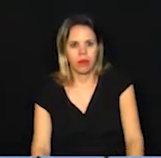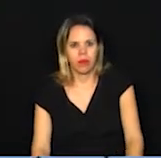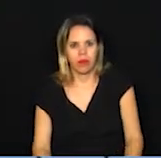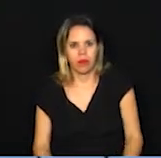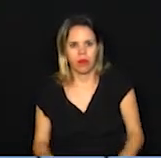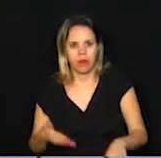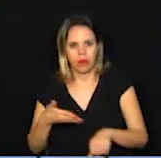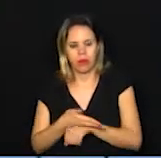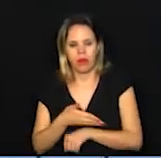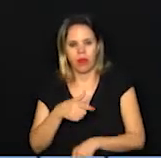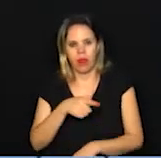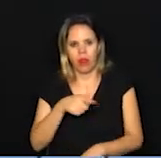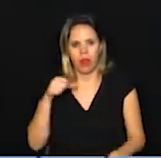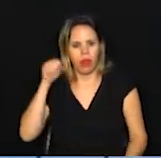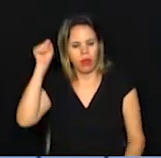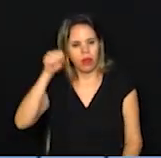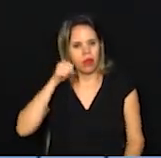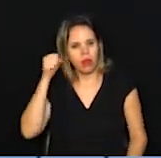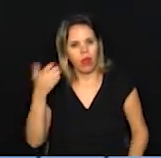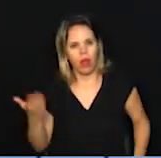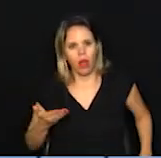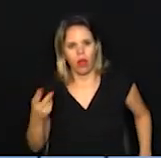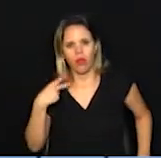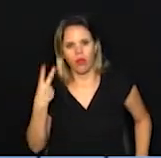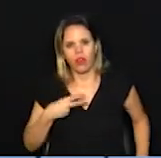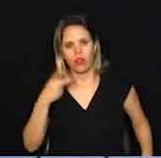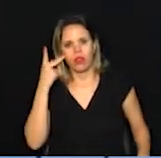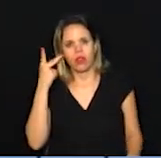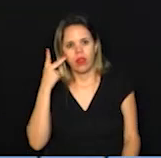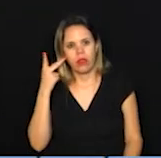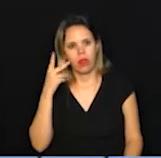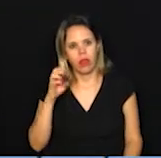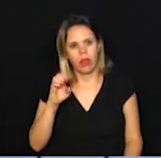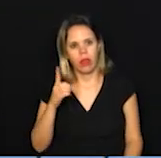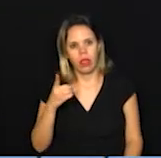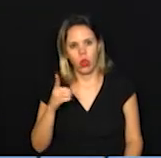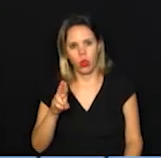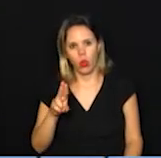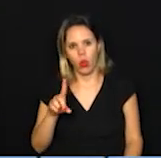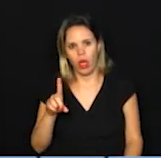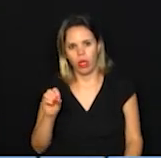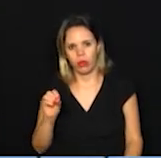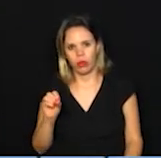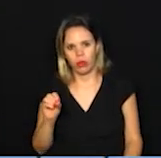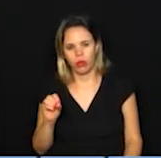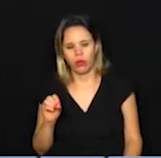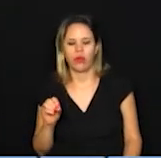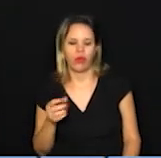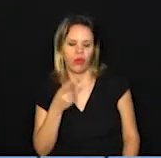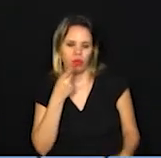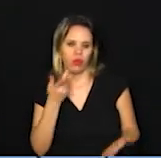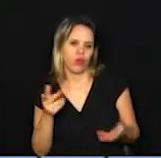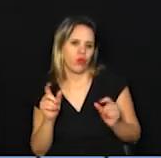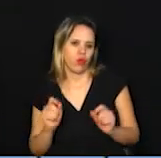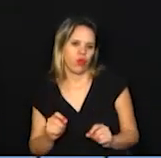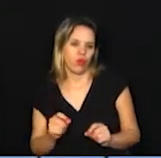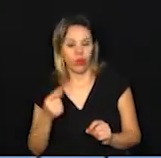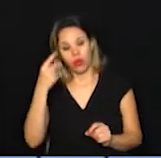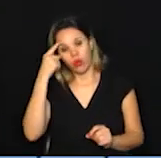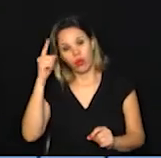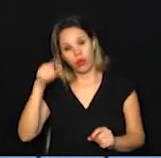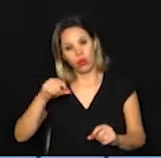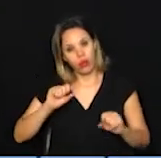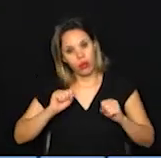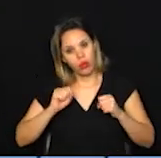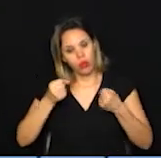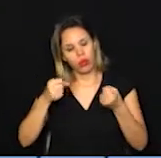O ex-senador e atual vereador de São Paulo, Eduardo Suplicy. Ele falou dessa ideia que